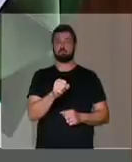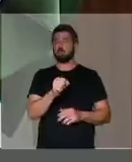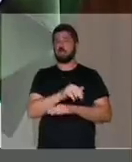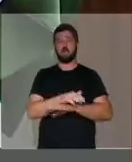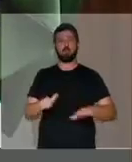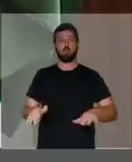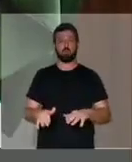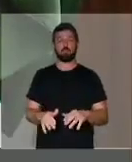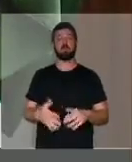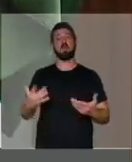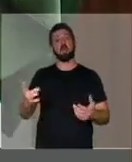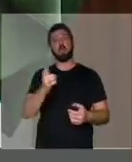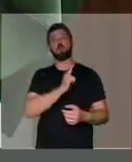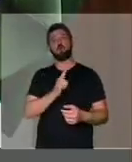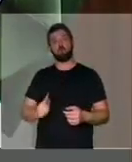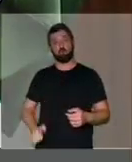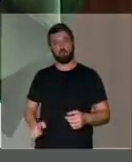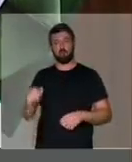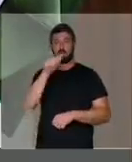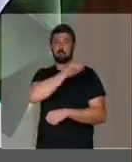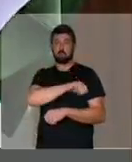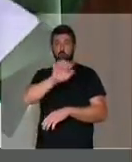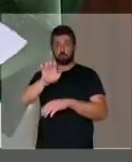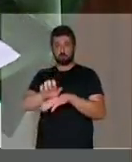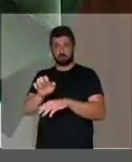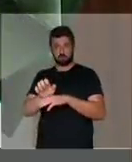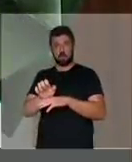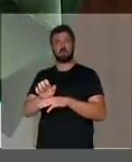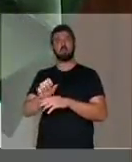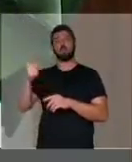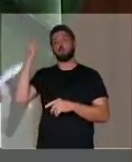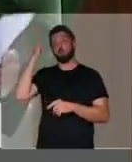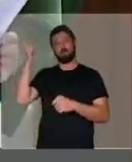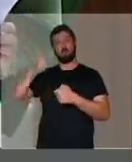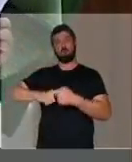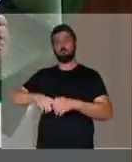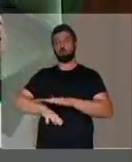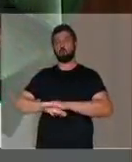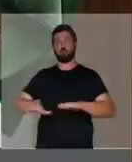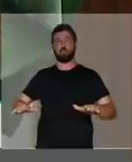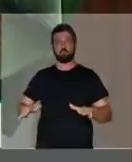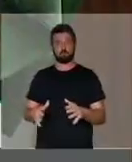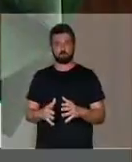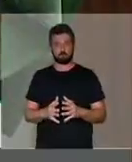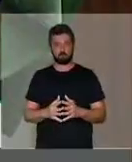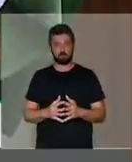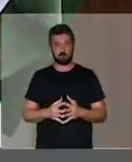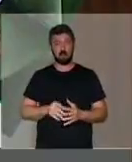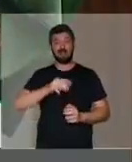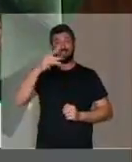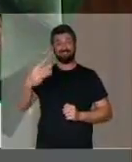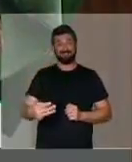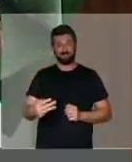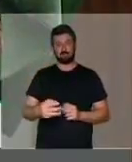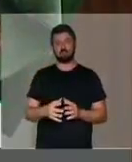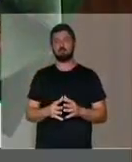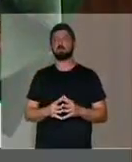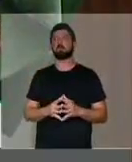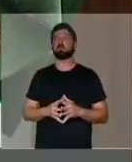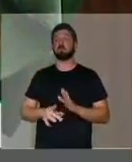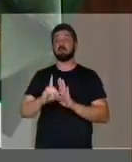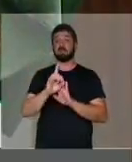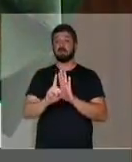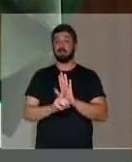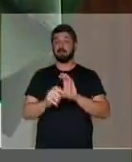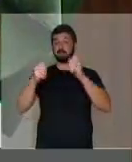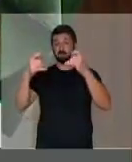então o Rio de Janeiro voltará a assumir a gestão dos órgãos de segurança do Estado. Em terceiro lugar, o